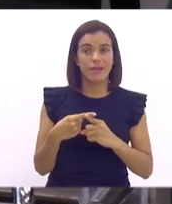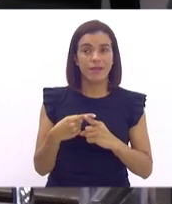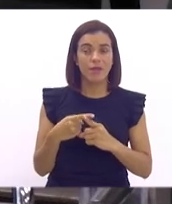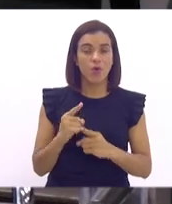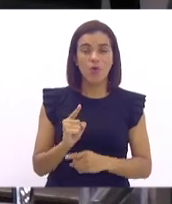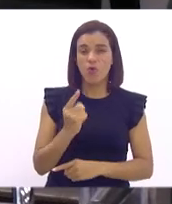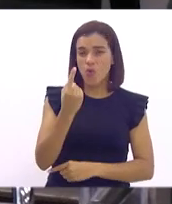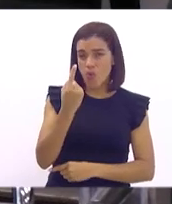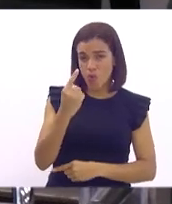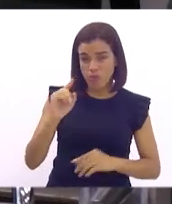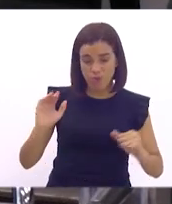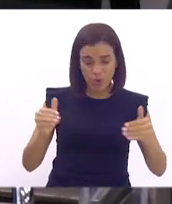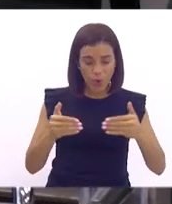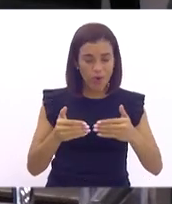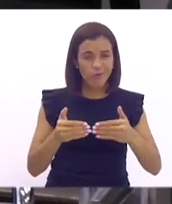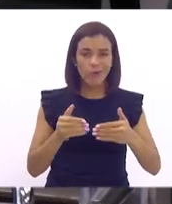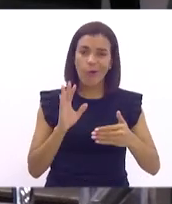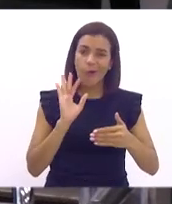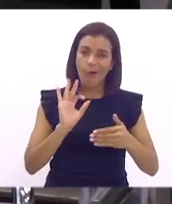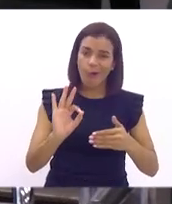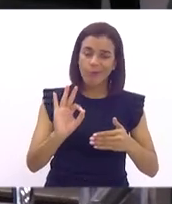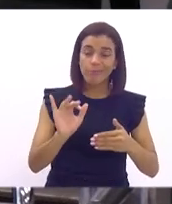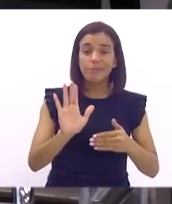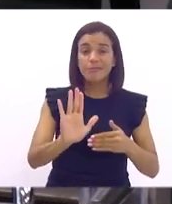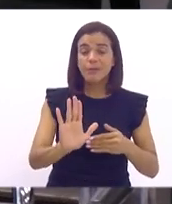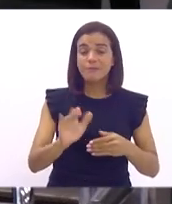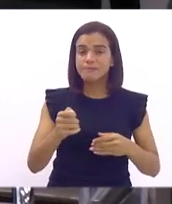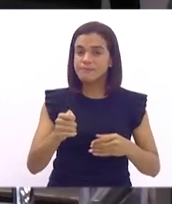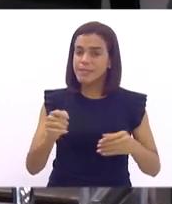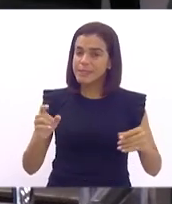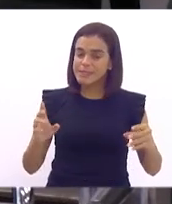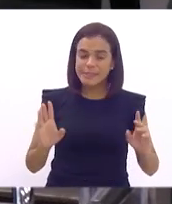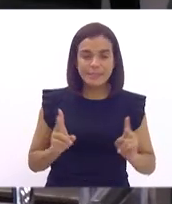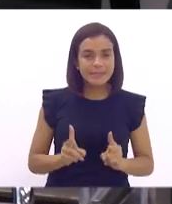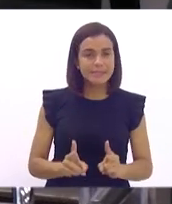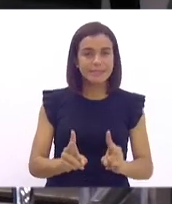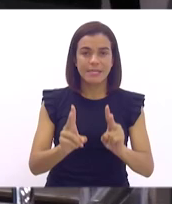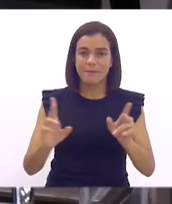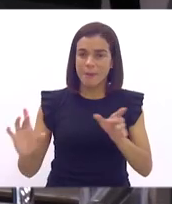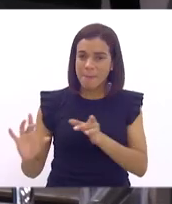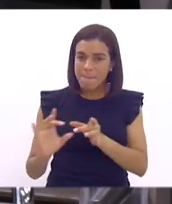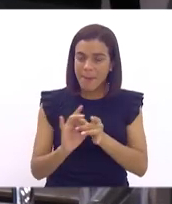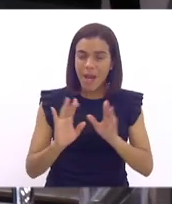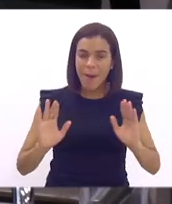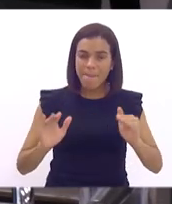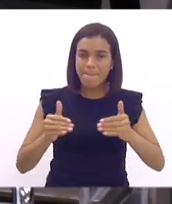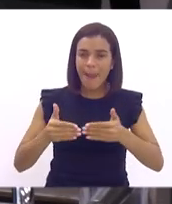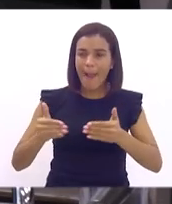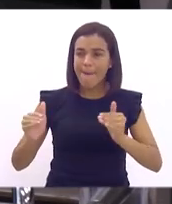um encontro vai ser ótimo, mas a gente precisa estar se encontrando. E como